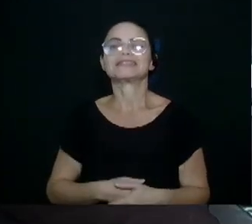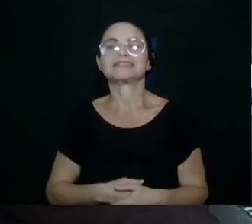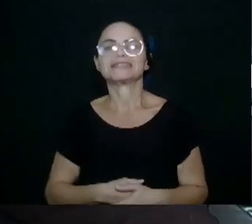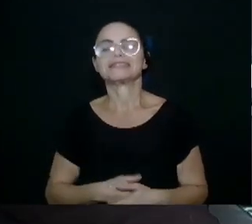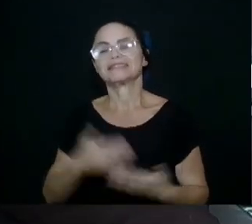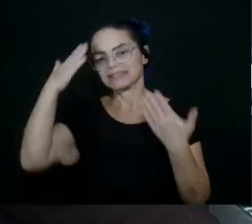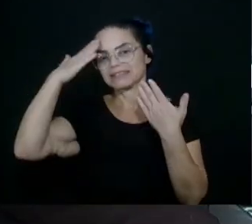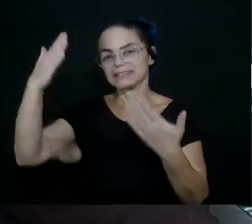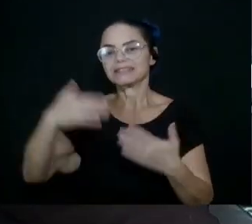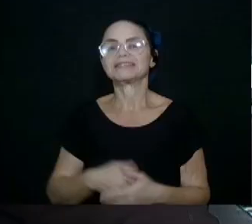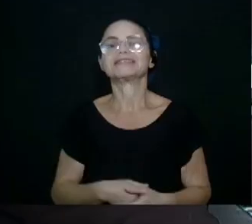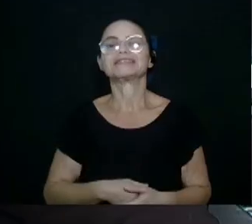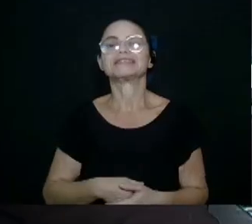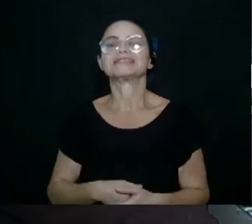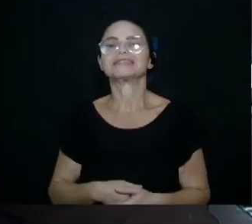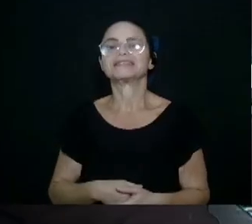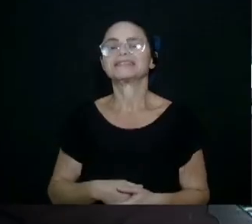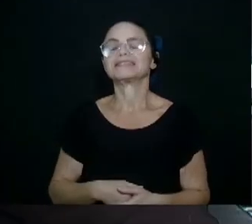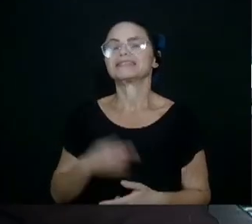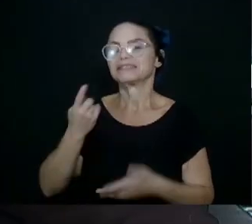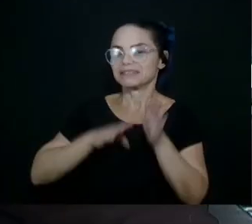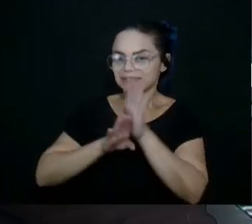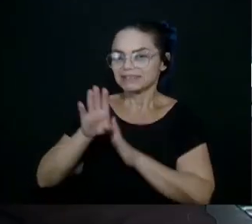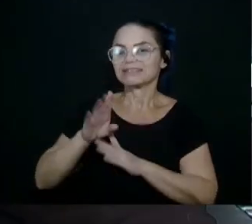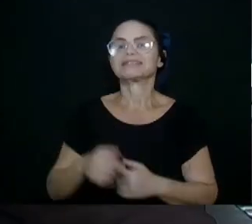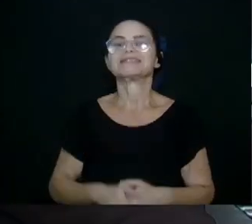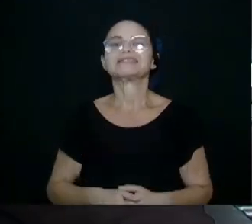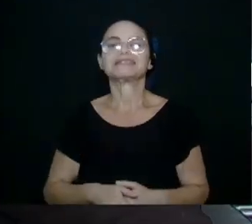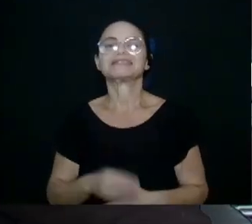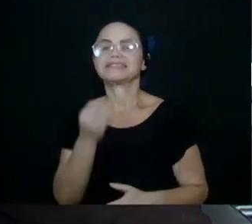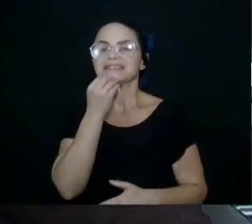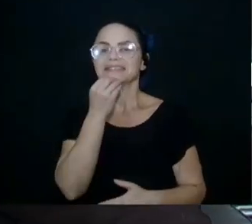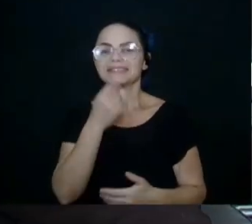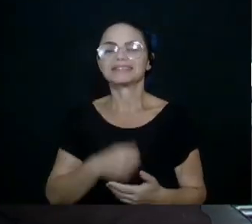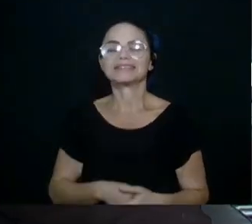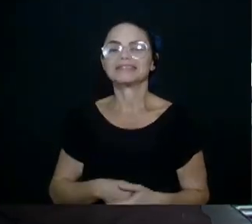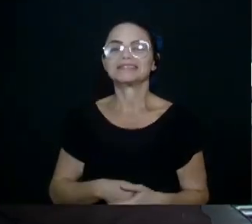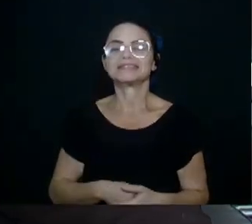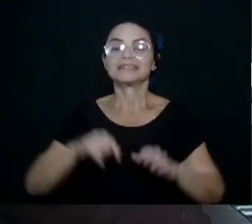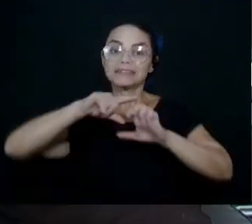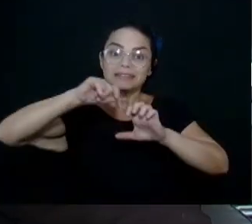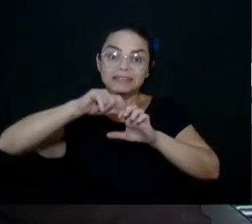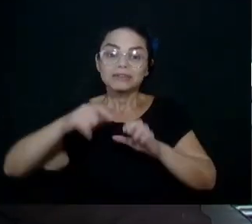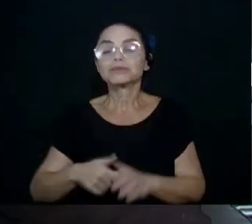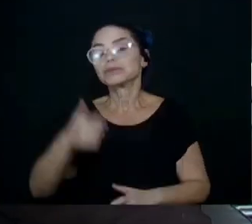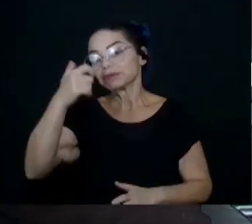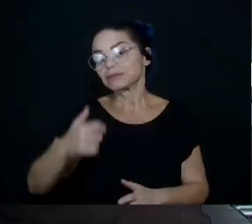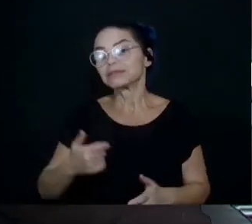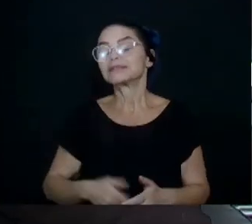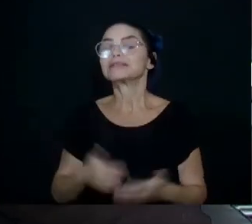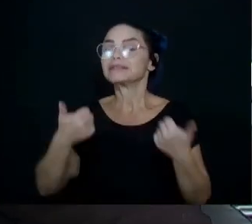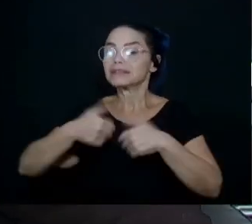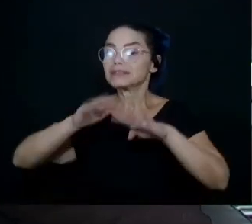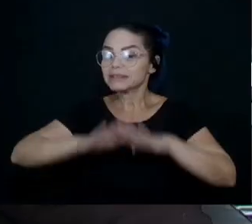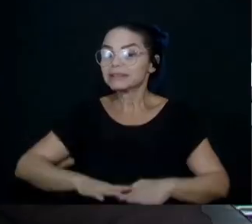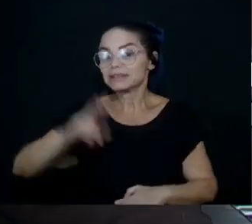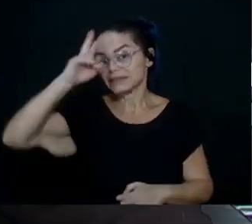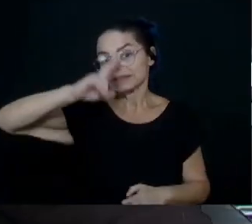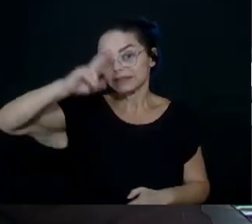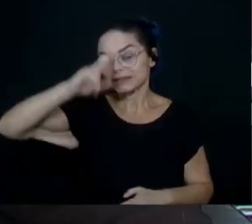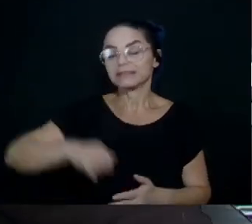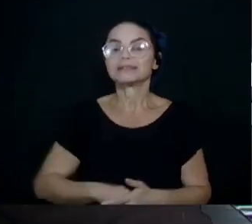obrigada e sucesso, viu? Muito obrigado pela oportunidade. E o Ser Empreendedor fica por aqui, lembrando que todo